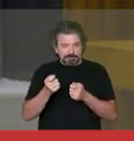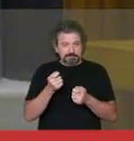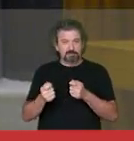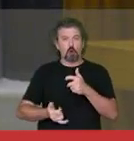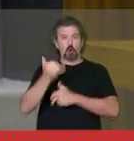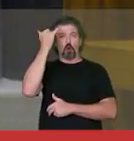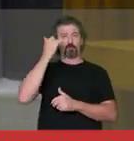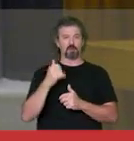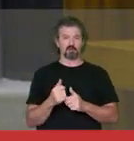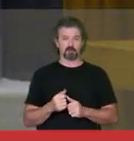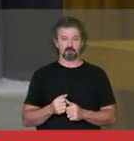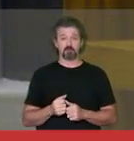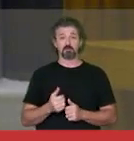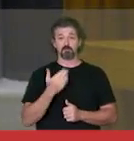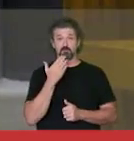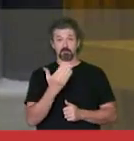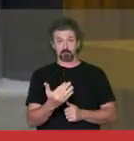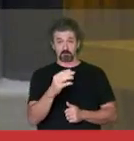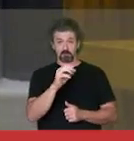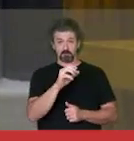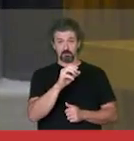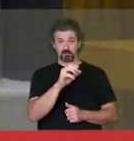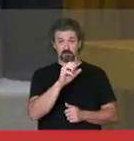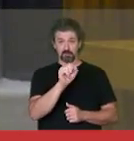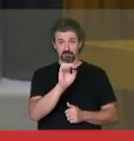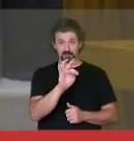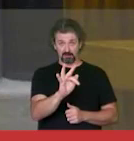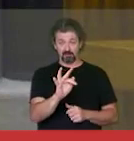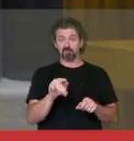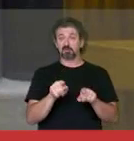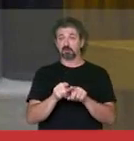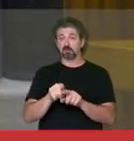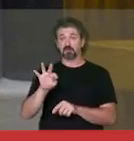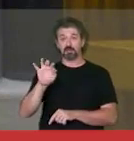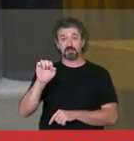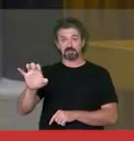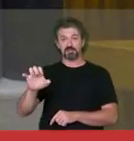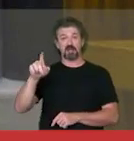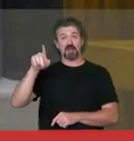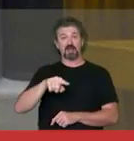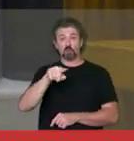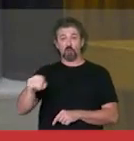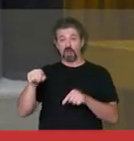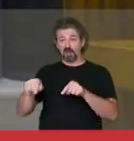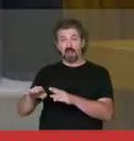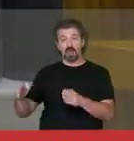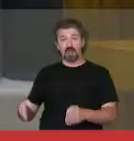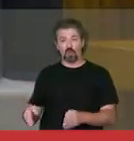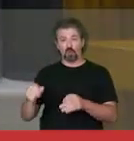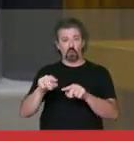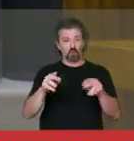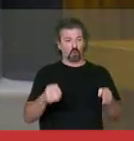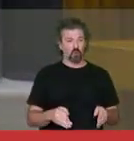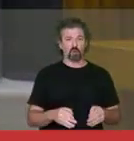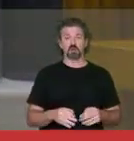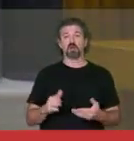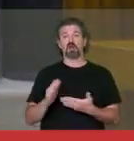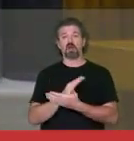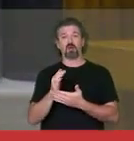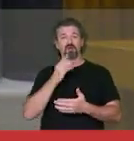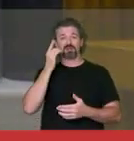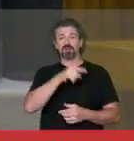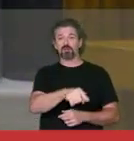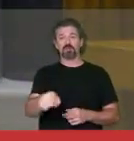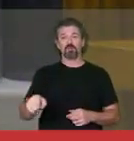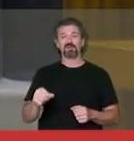pedir ao Supremo Tribunal Federal e ao Tribunal Superior Eleitoral que anule aquelas urnas. Ainda tem deputado que